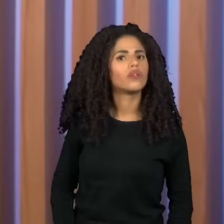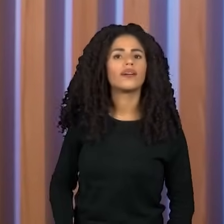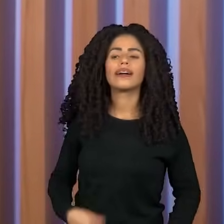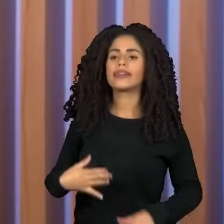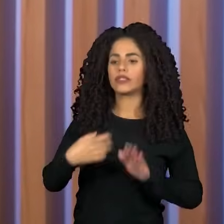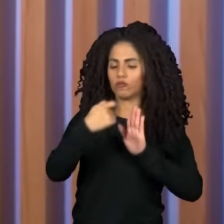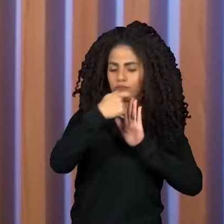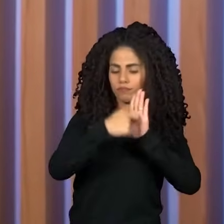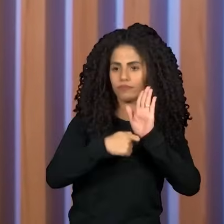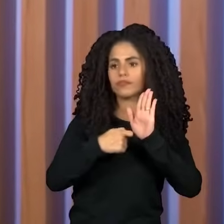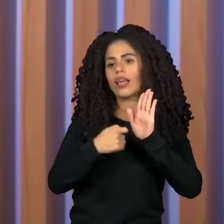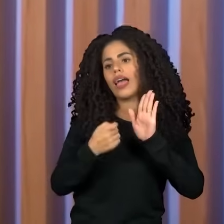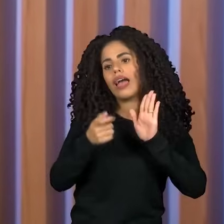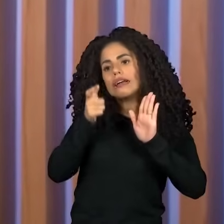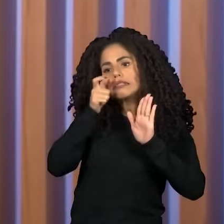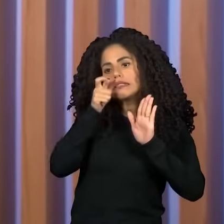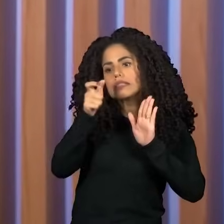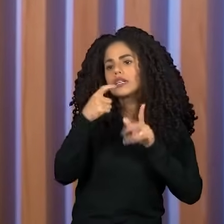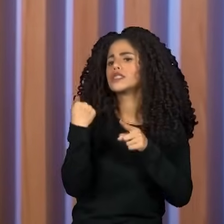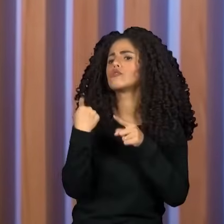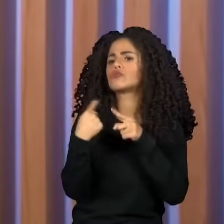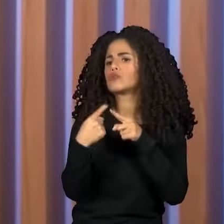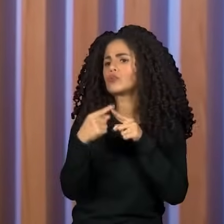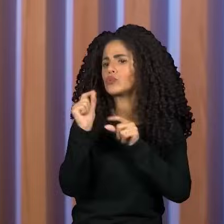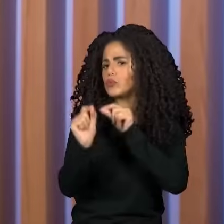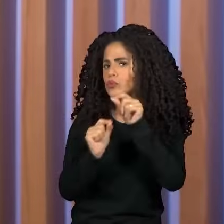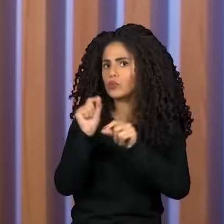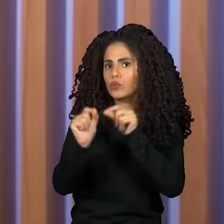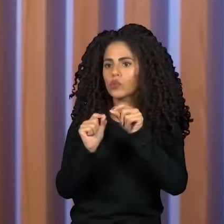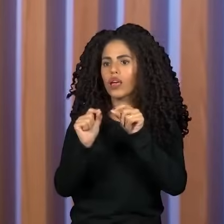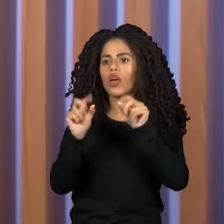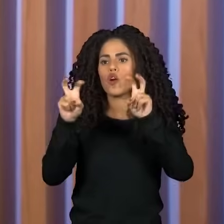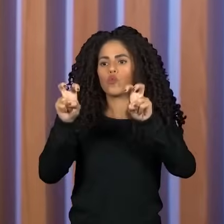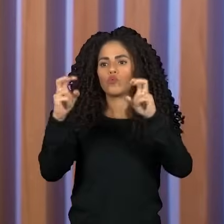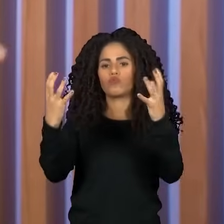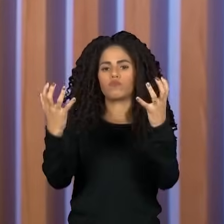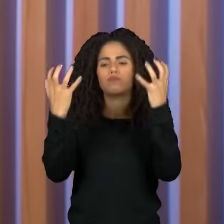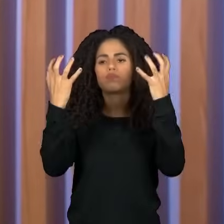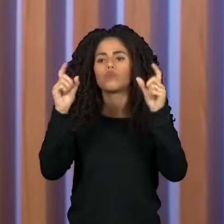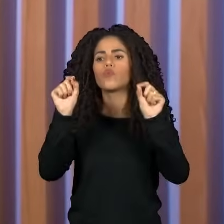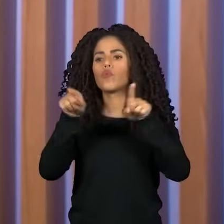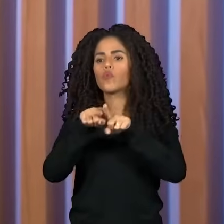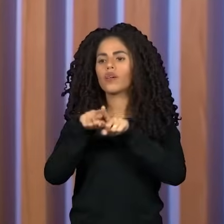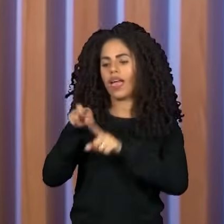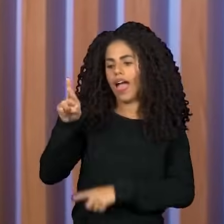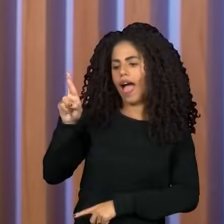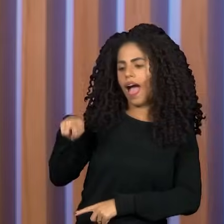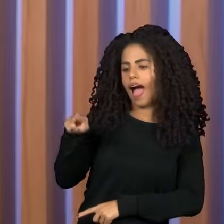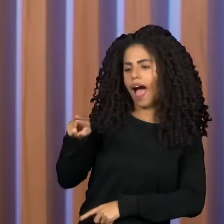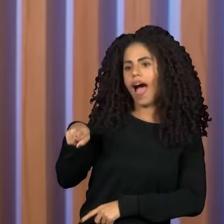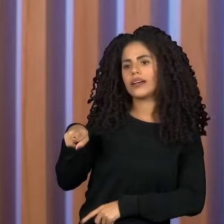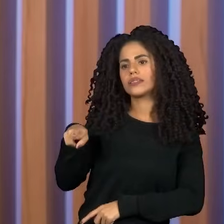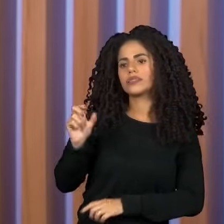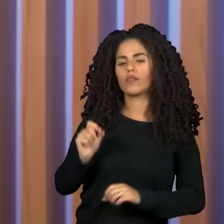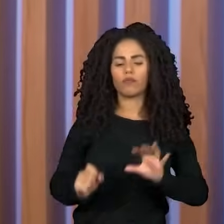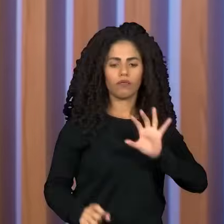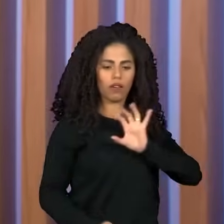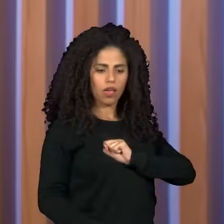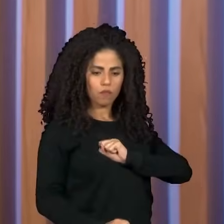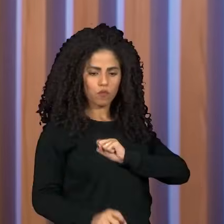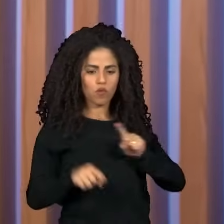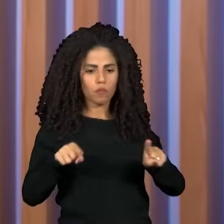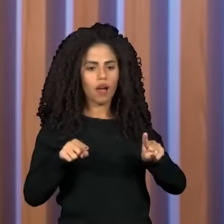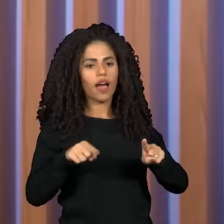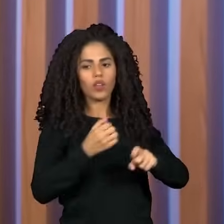interessante do Davidson Incosse, que ele vai falar que no título do texto aparece: a razão é helênica, a emoção é negra. E ele vai fazer